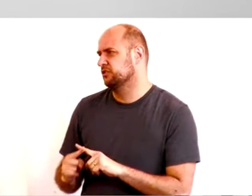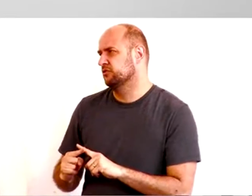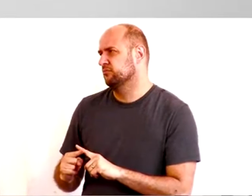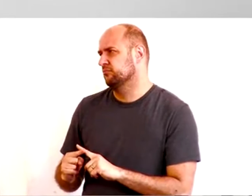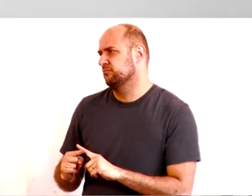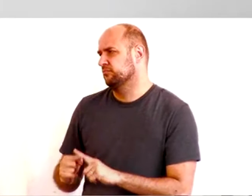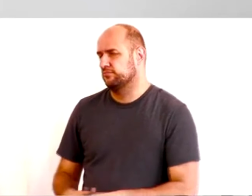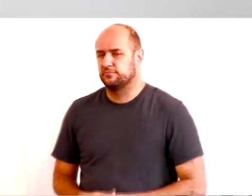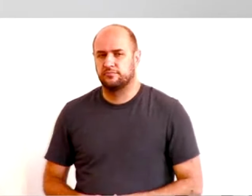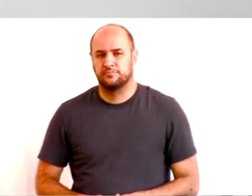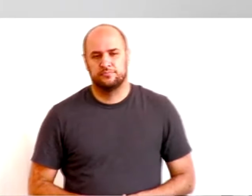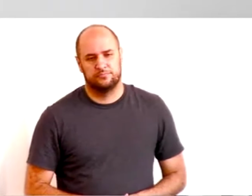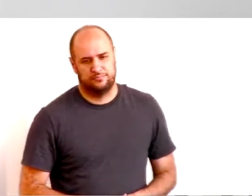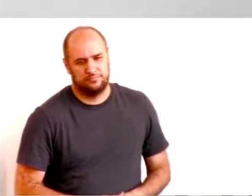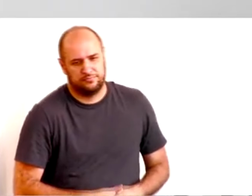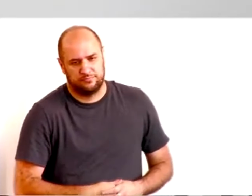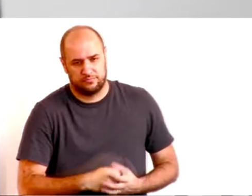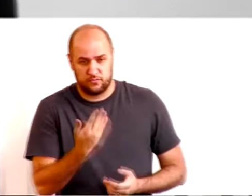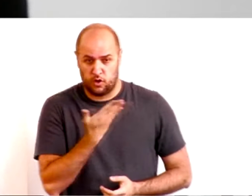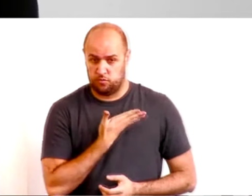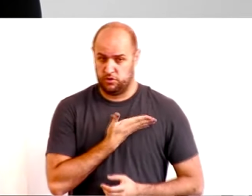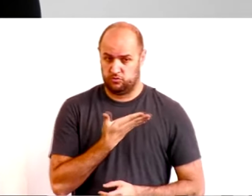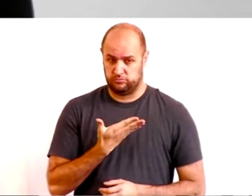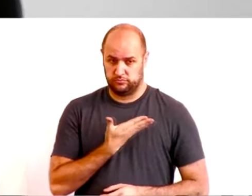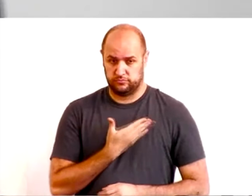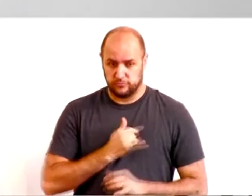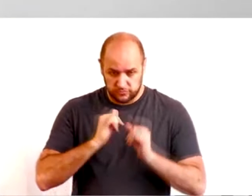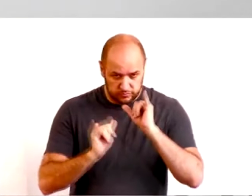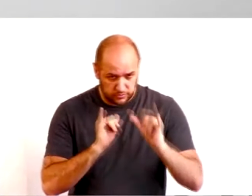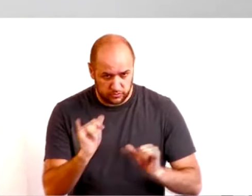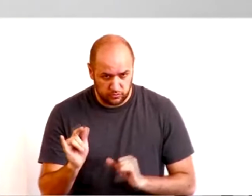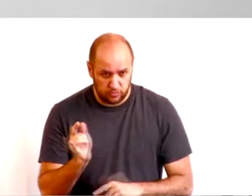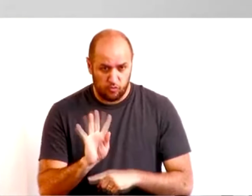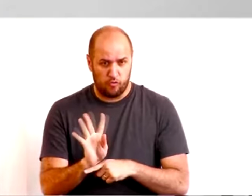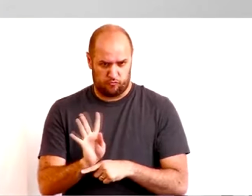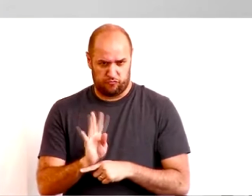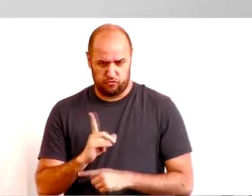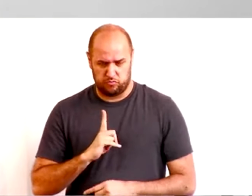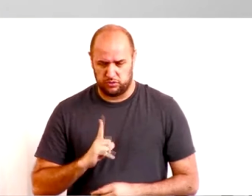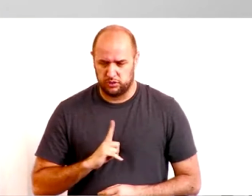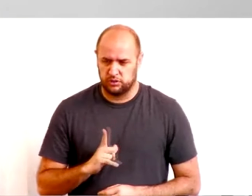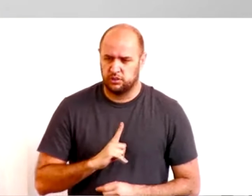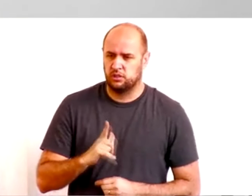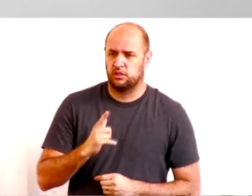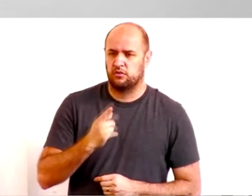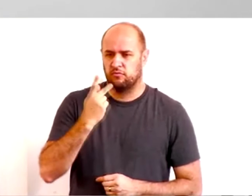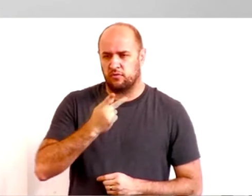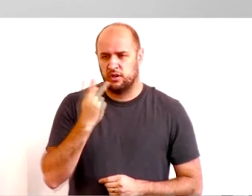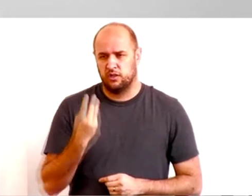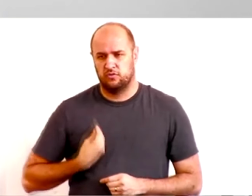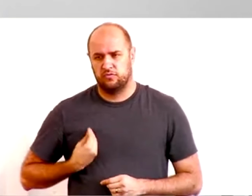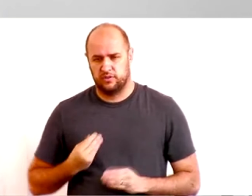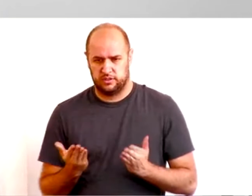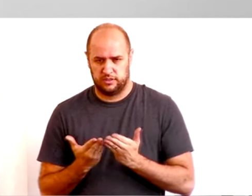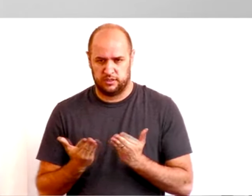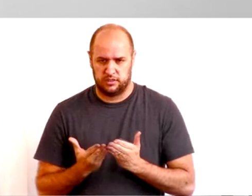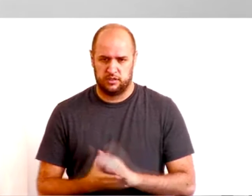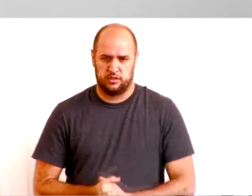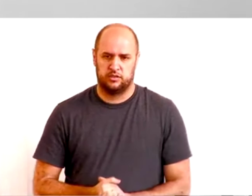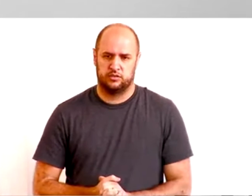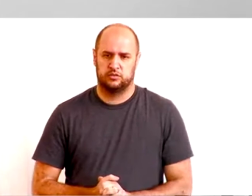Um colega compartilhando a respeito de um filme que ilustra muito bem aquilo que eu estou dizendo aqui,